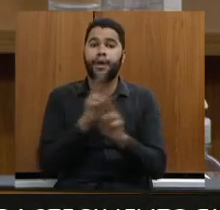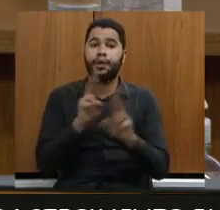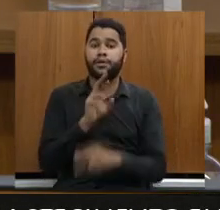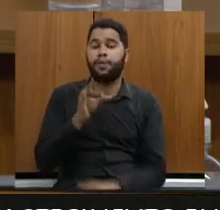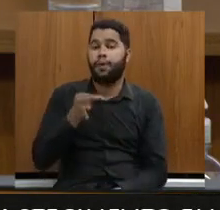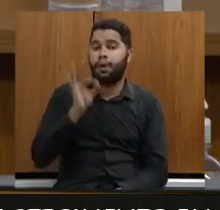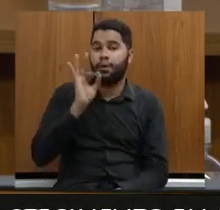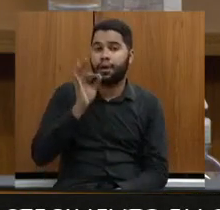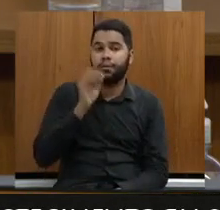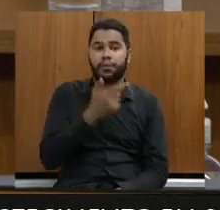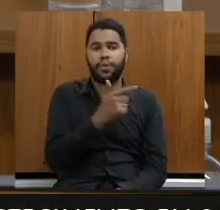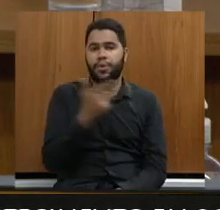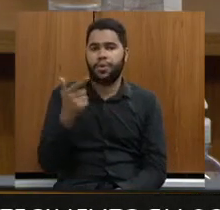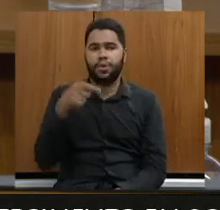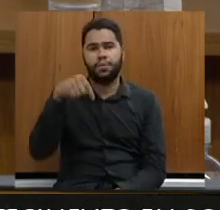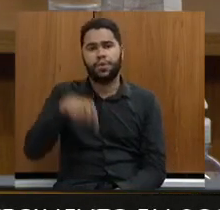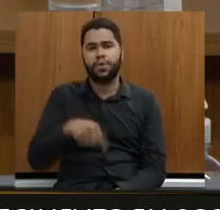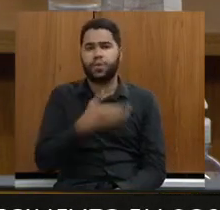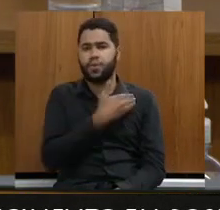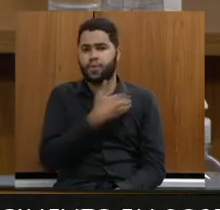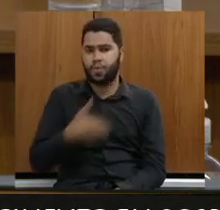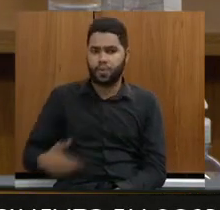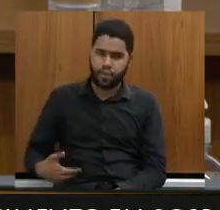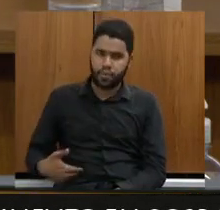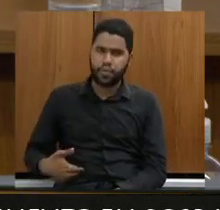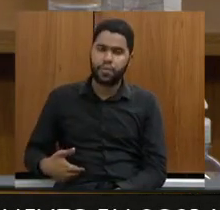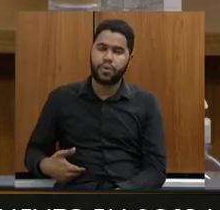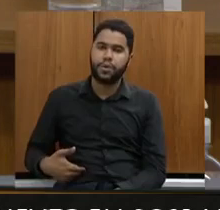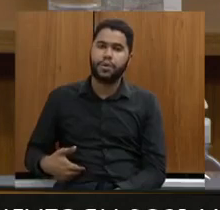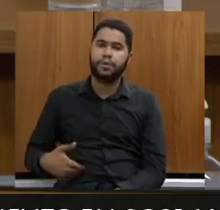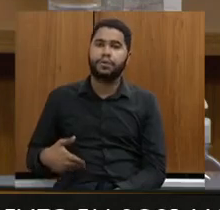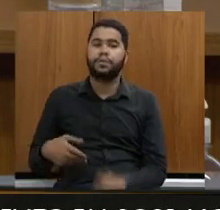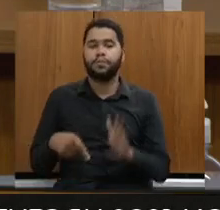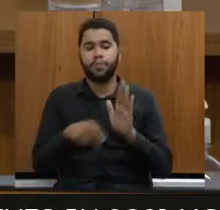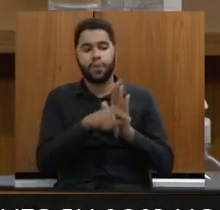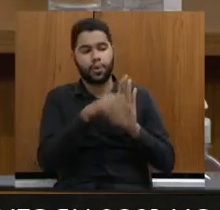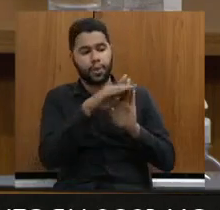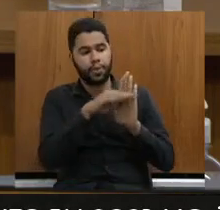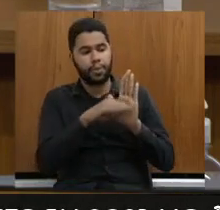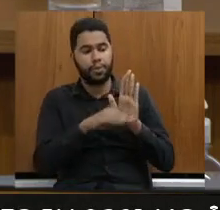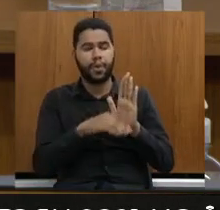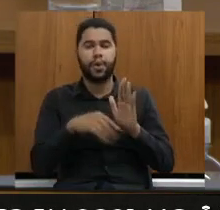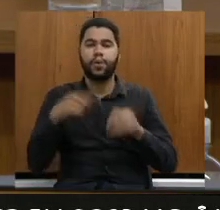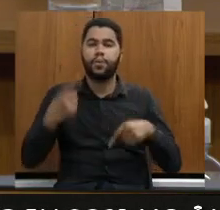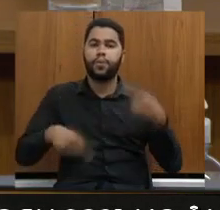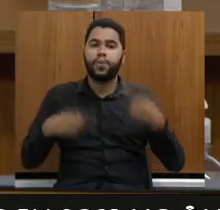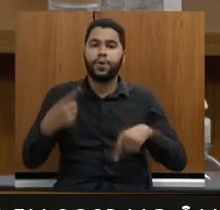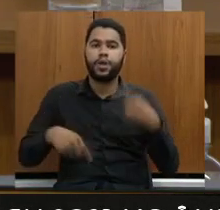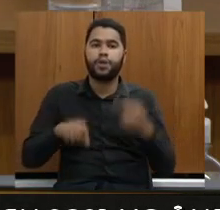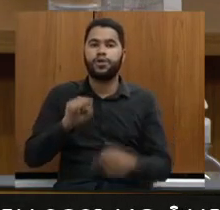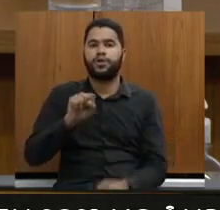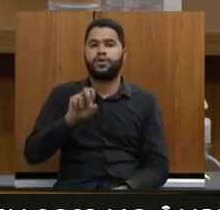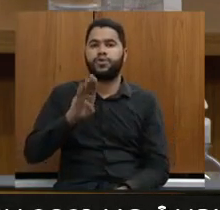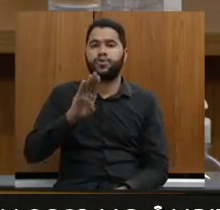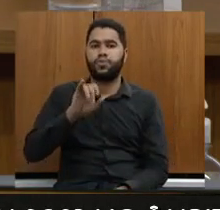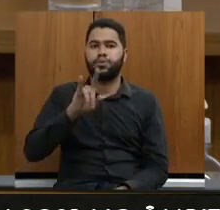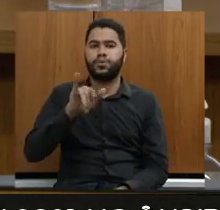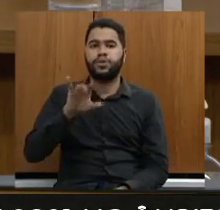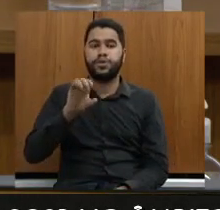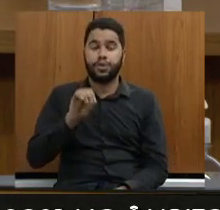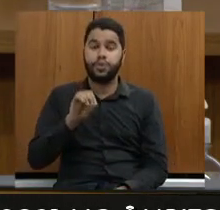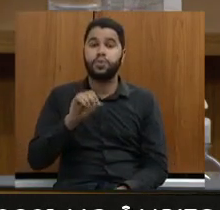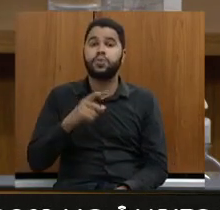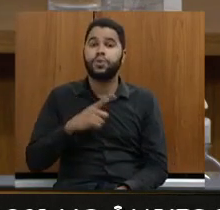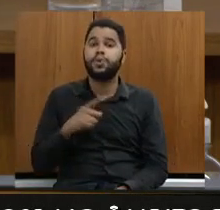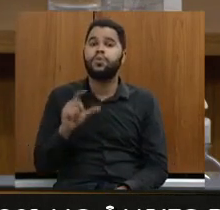ao café nós não temos no nosso governo Esse é previsão orçamentária nem essa política de subsídio para os pequenos agricultores e que